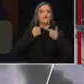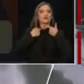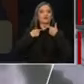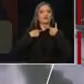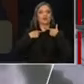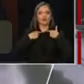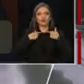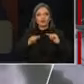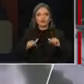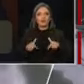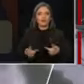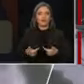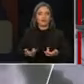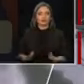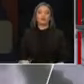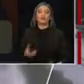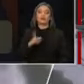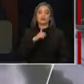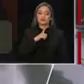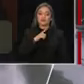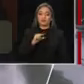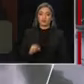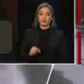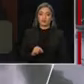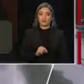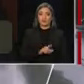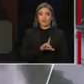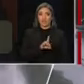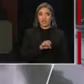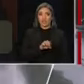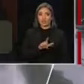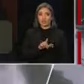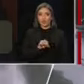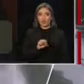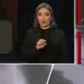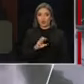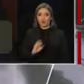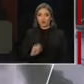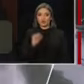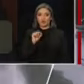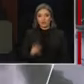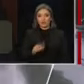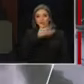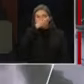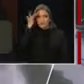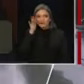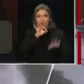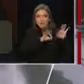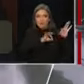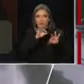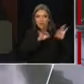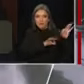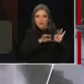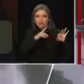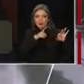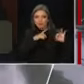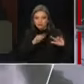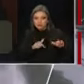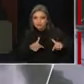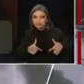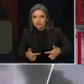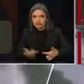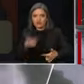Aníbal Bruno, que é um movimento psíquico dirigido a um fim, que depois,